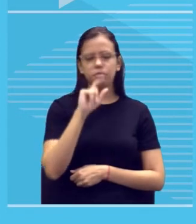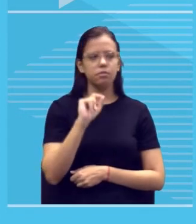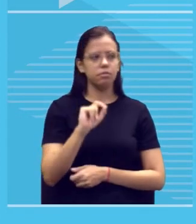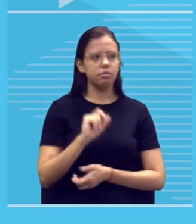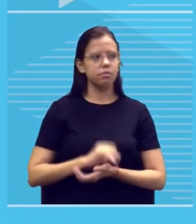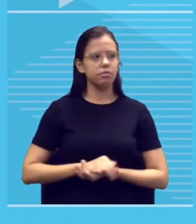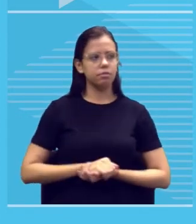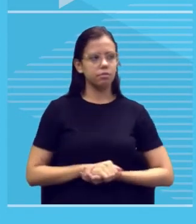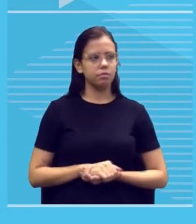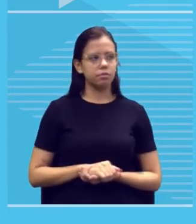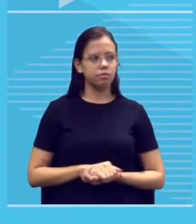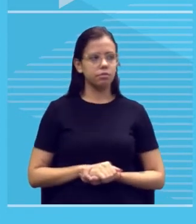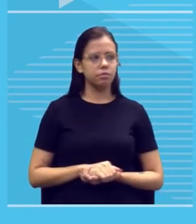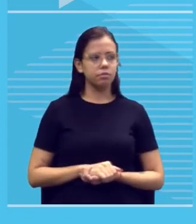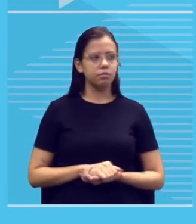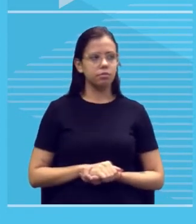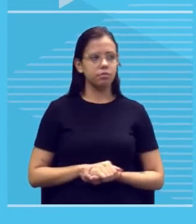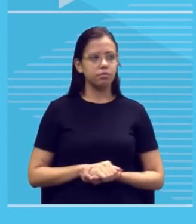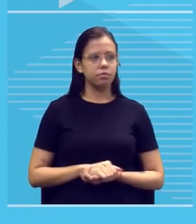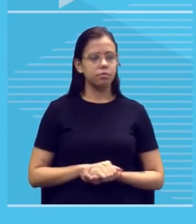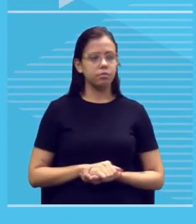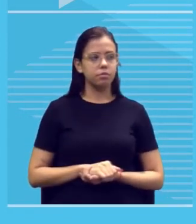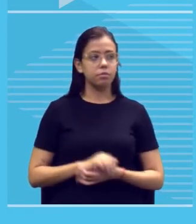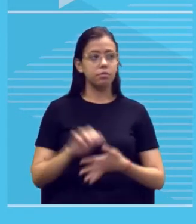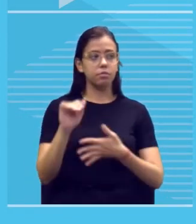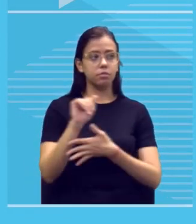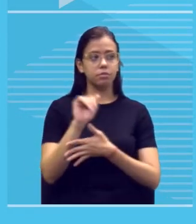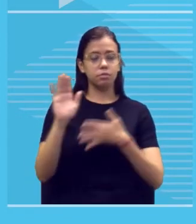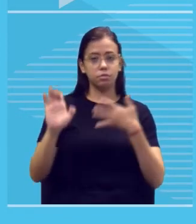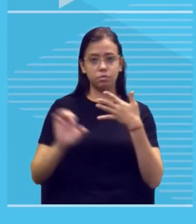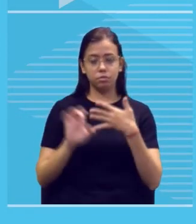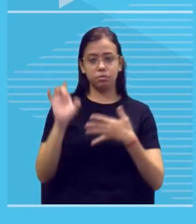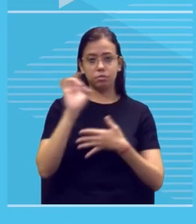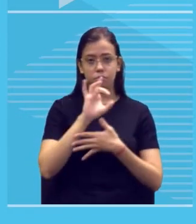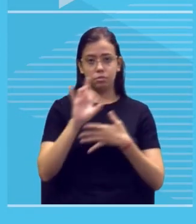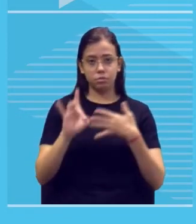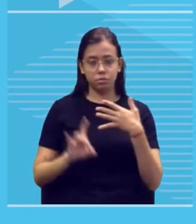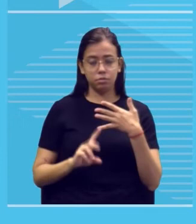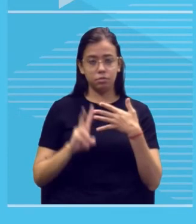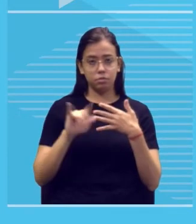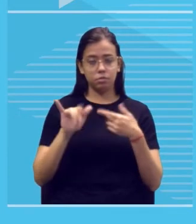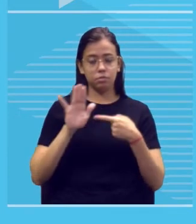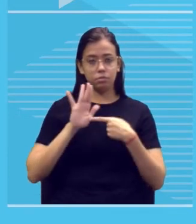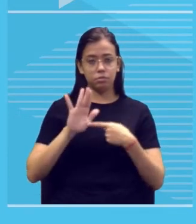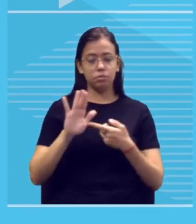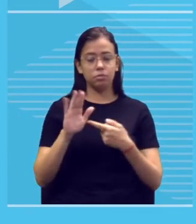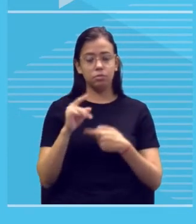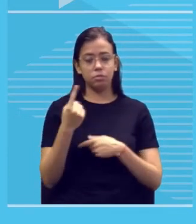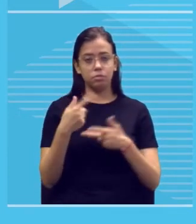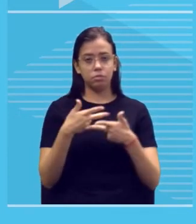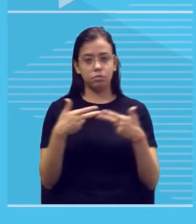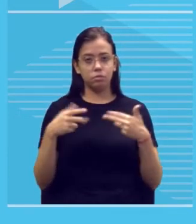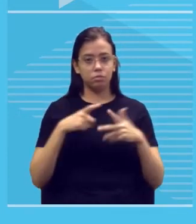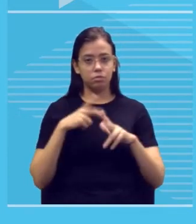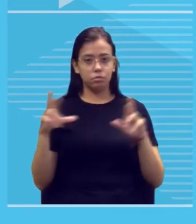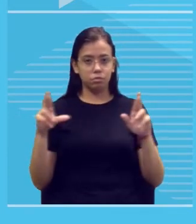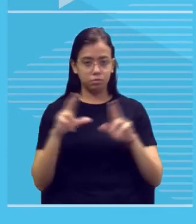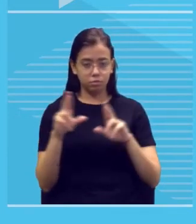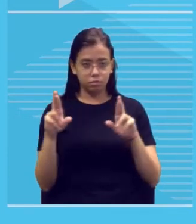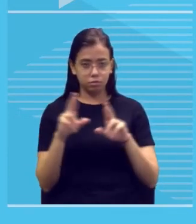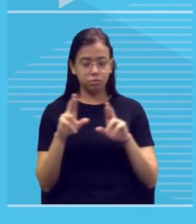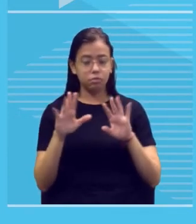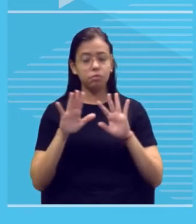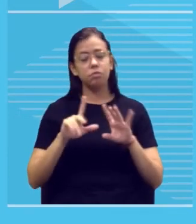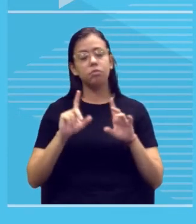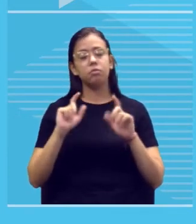de nas alternativas aqui cada uma vai mostrar uma coisa que está envolvido com a questão do Teatro Épico mas